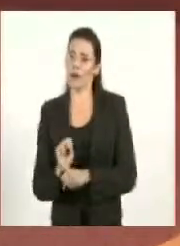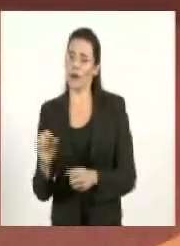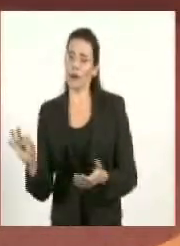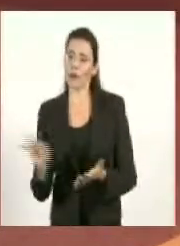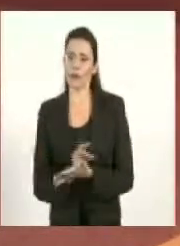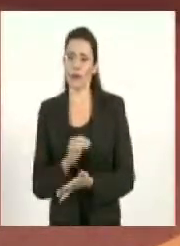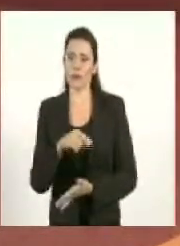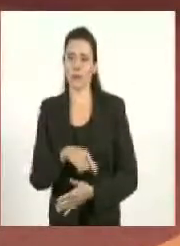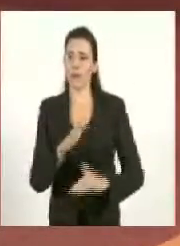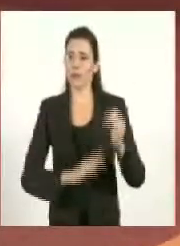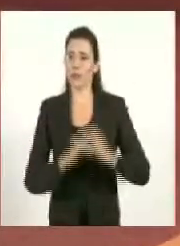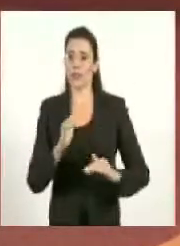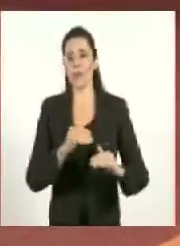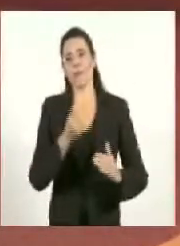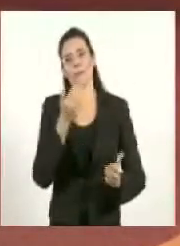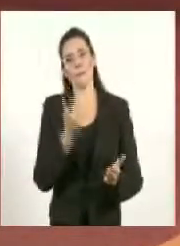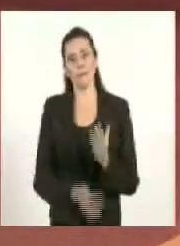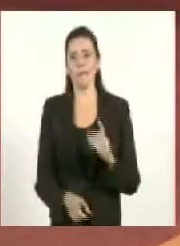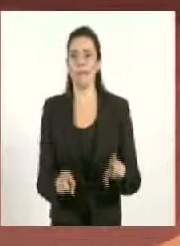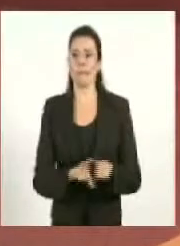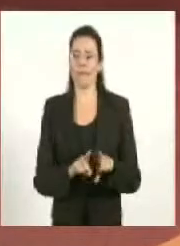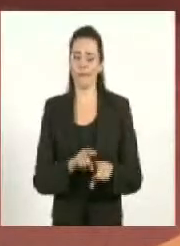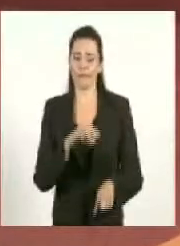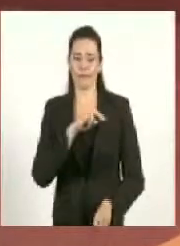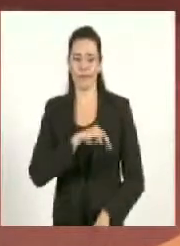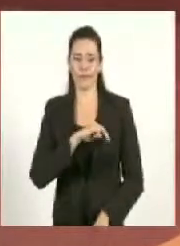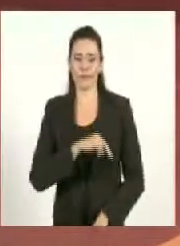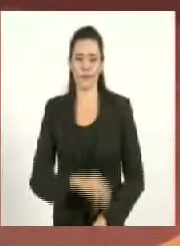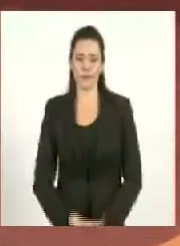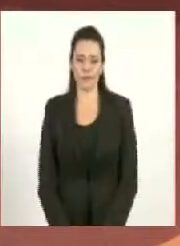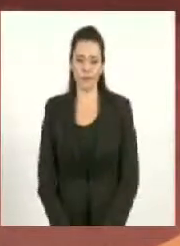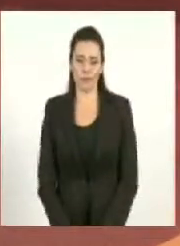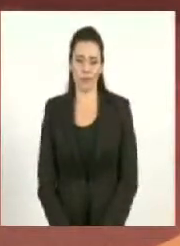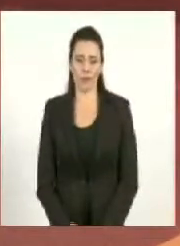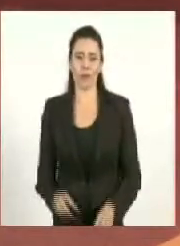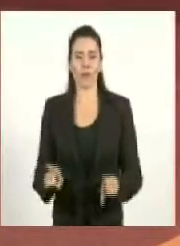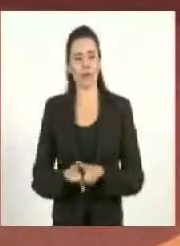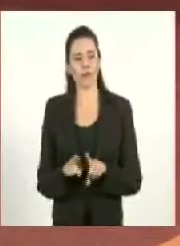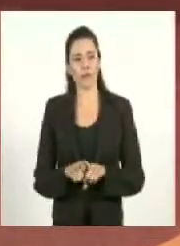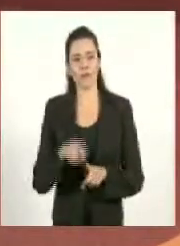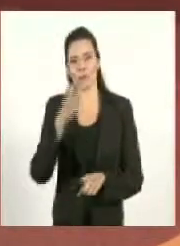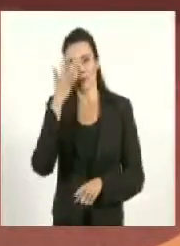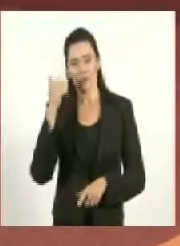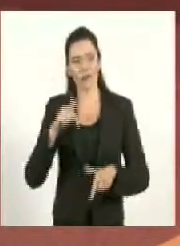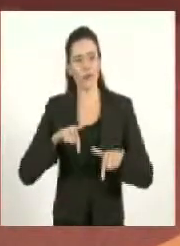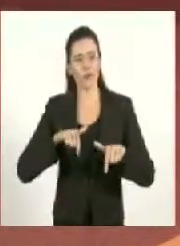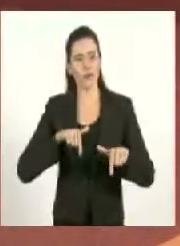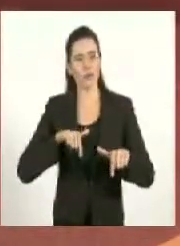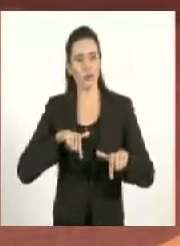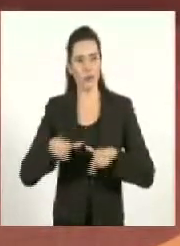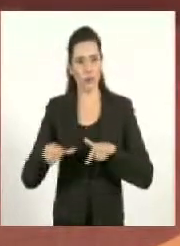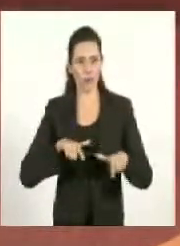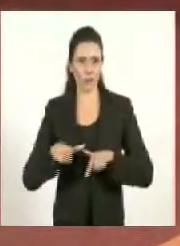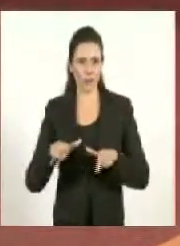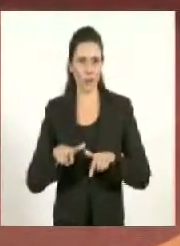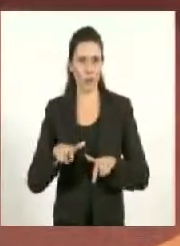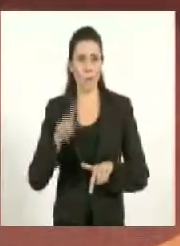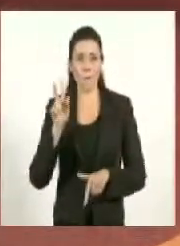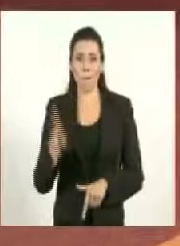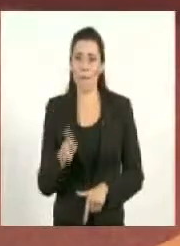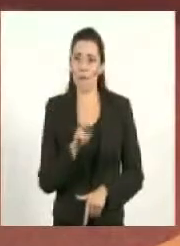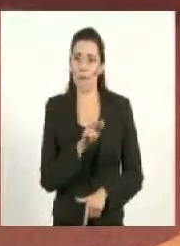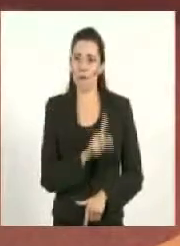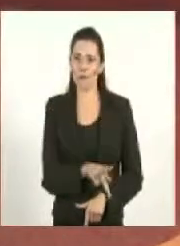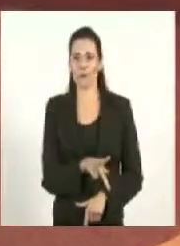Os trabalhadores da rede pública de ensino aderindo hoje, deputado Glaubert, à greve nacional, mas o